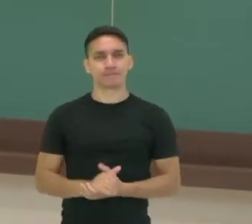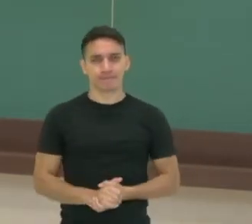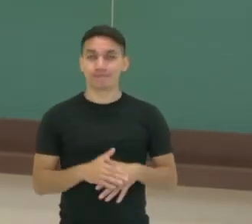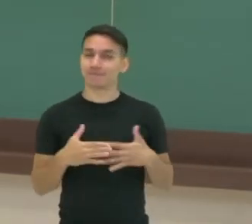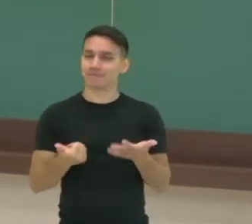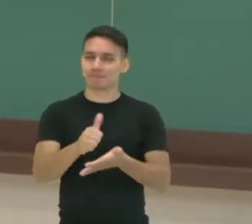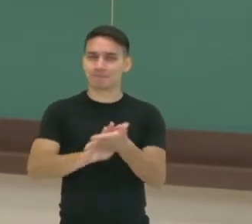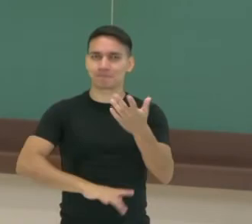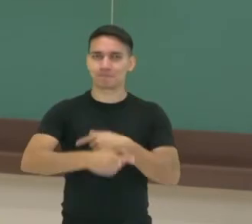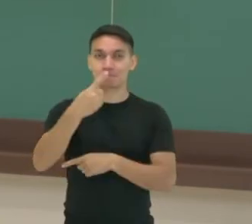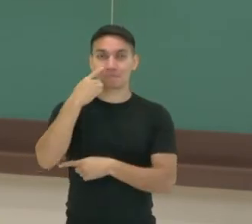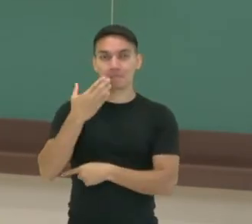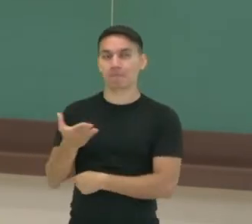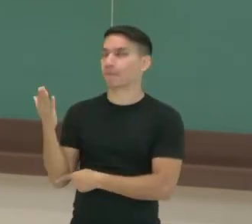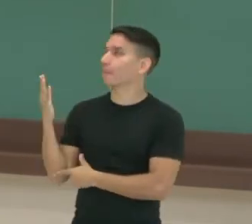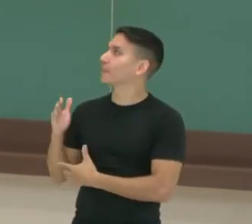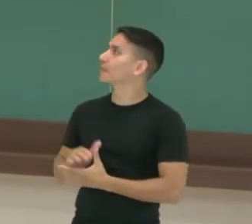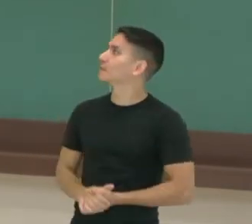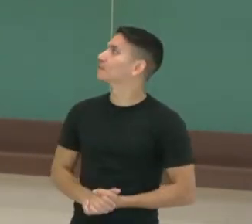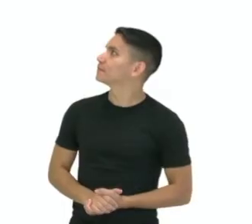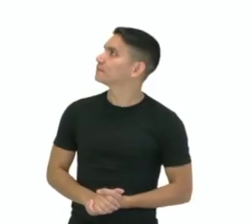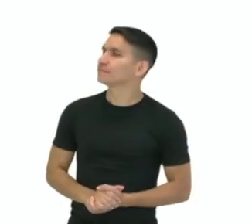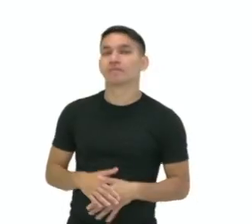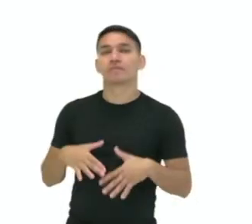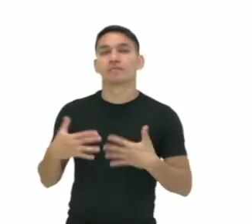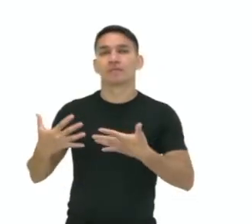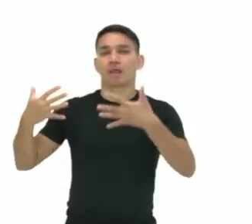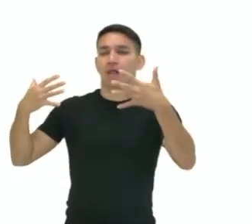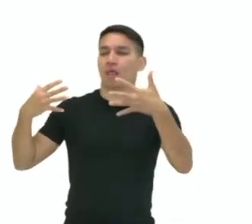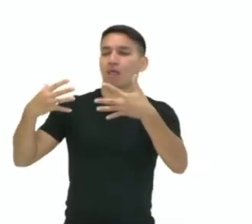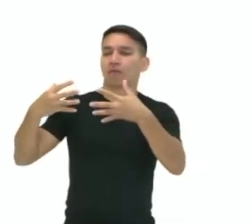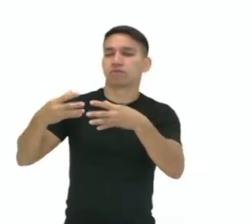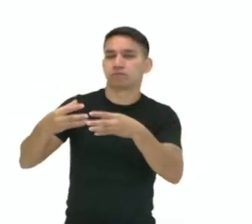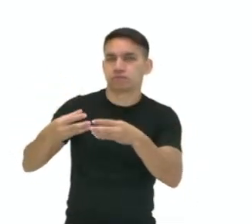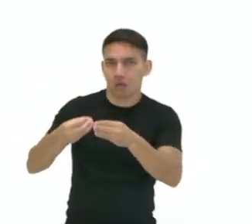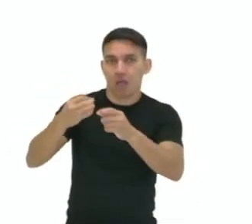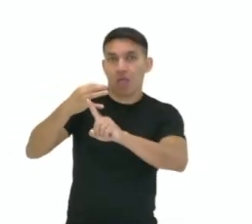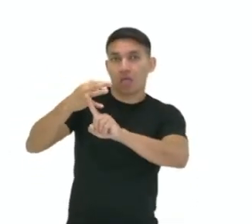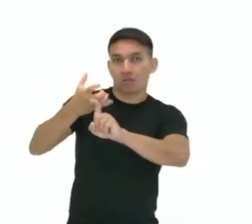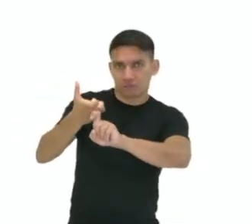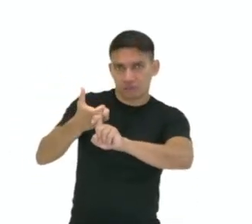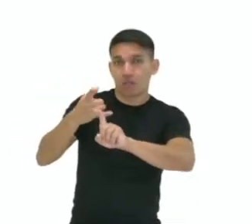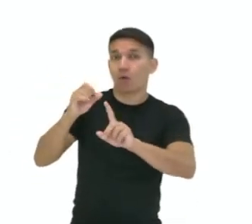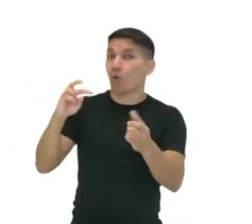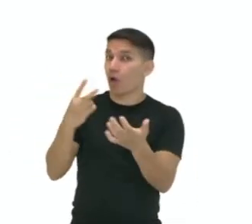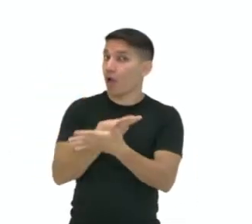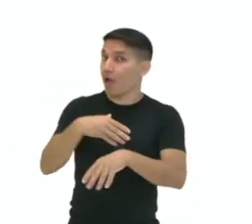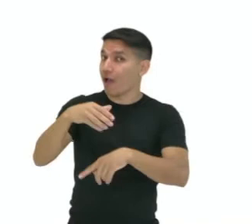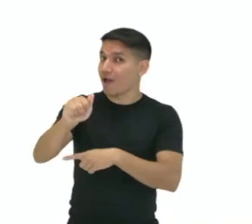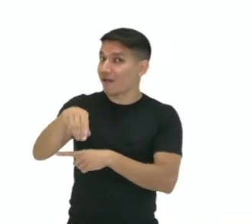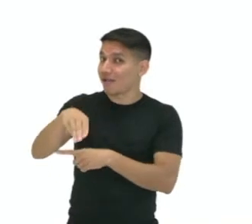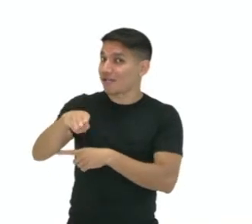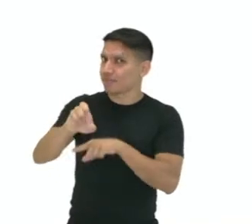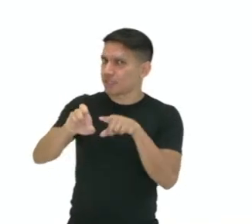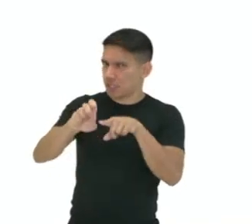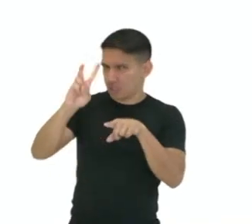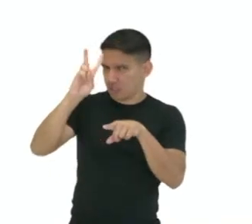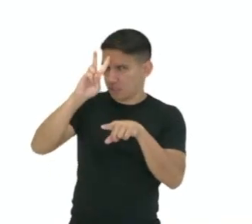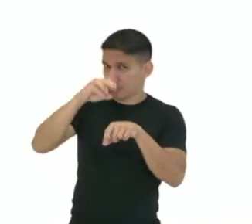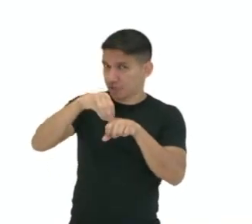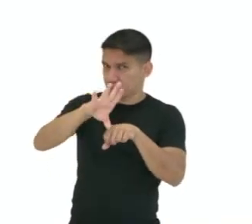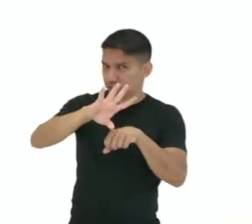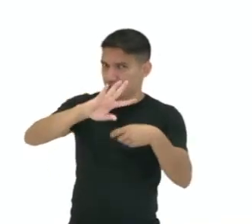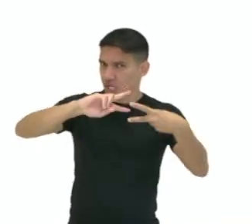nossa primeira atividade. A atrofia muscular espinhal, a AME, vou dar uma dica, aquela